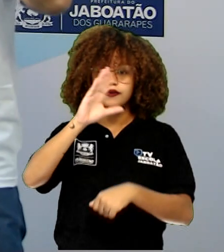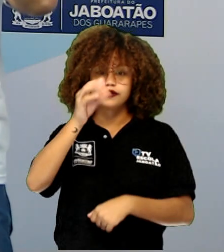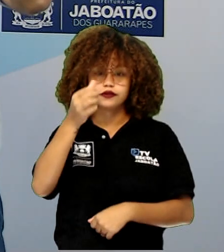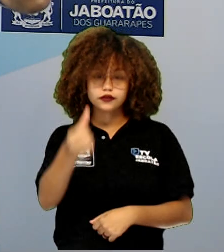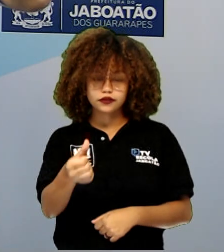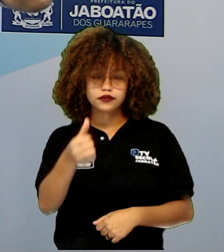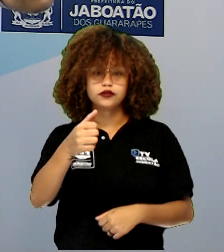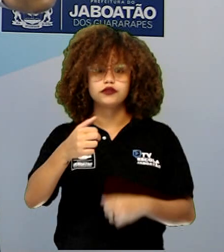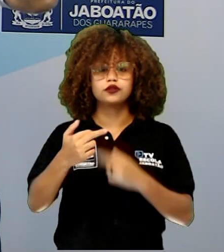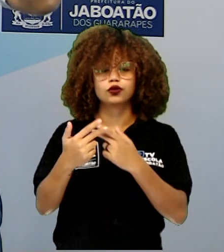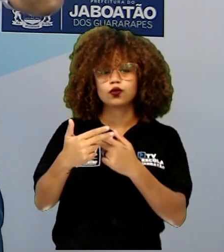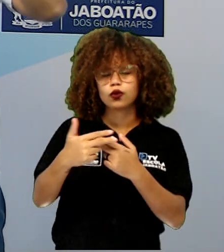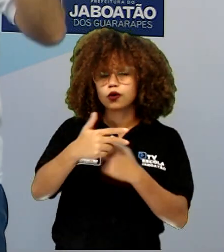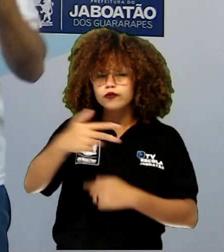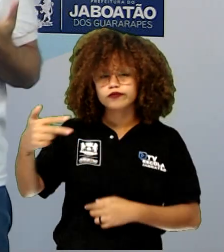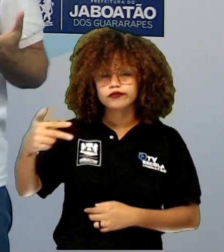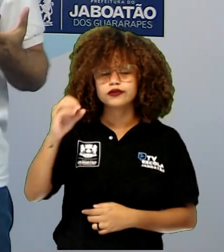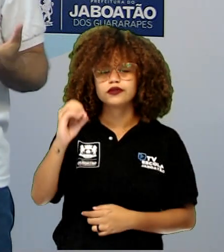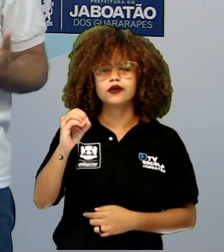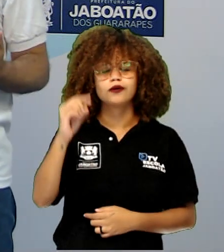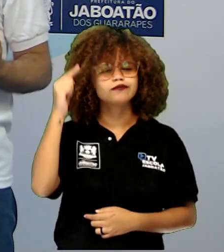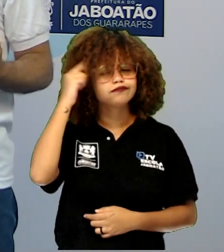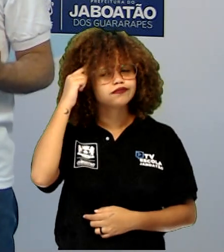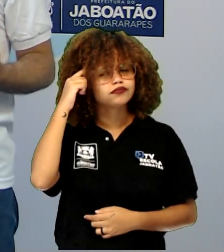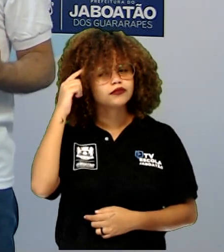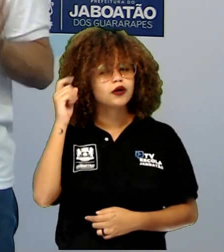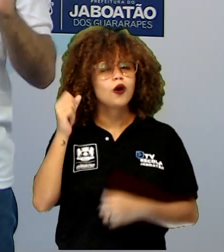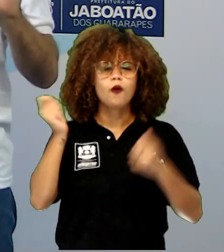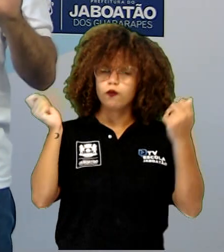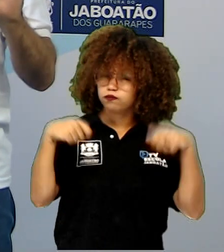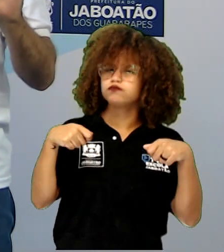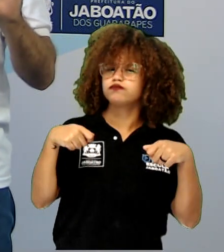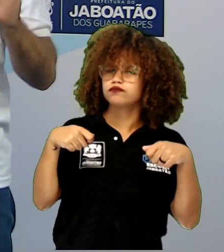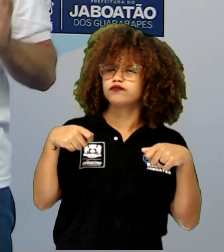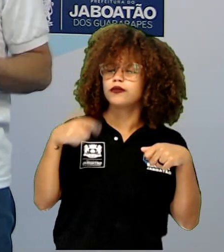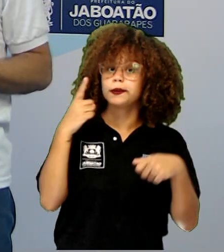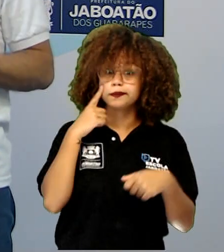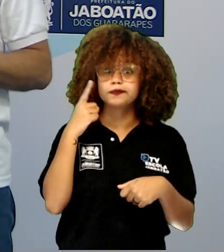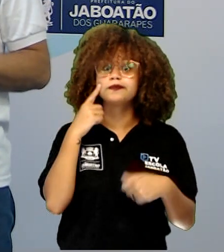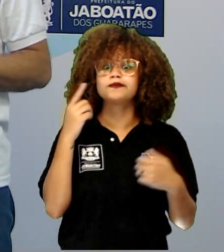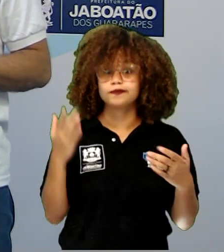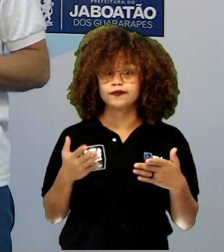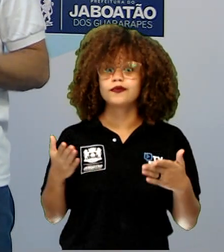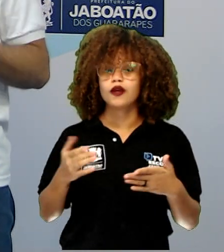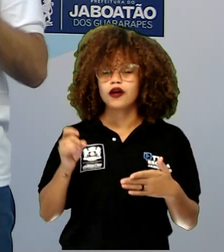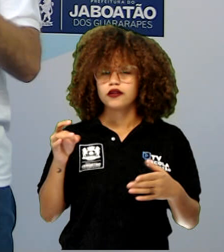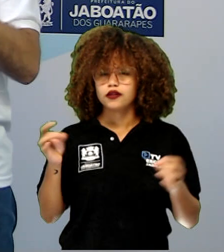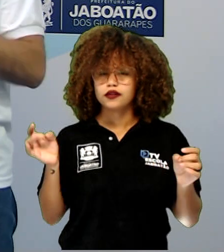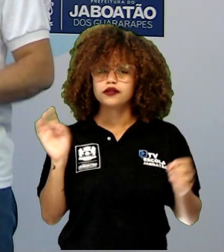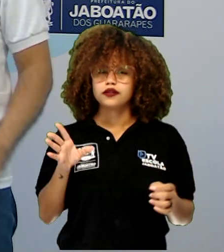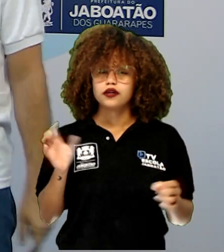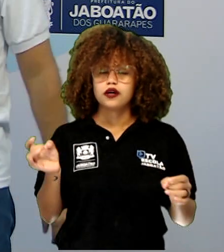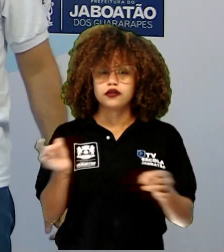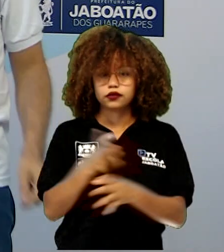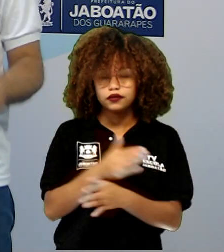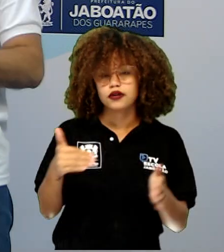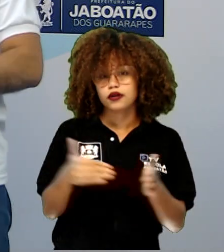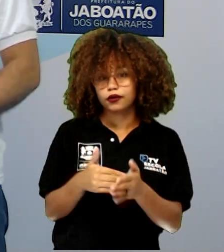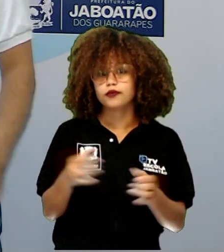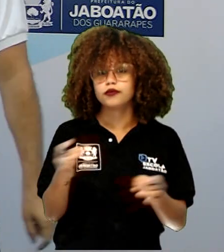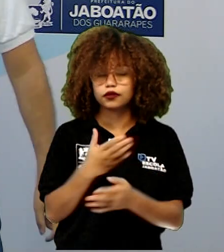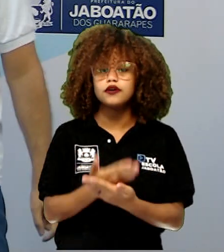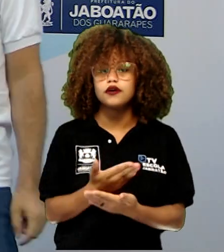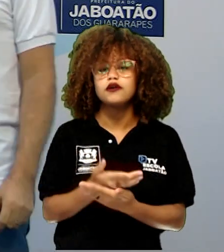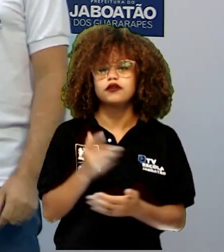de cabeça Será que é possível vamos ver daqui para o final da aula você será capaz